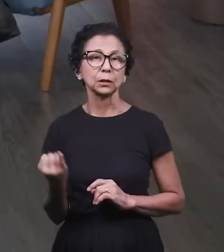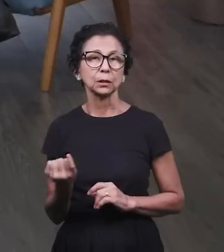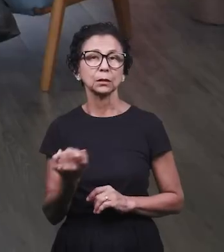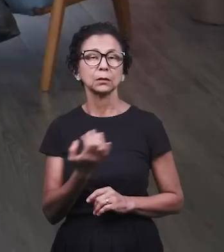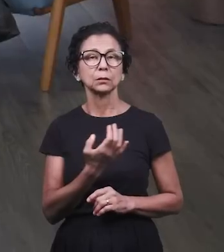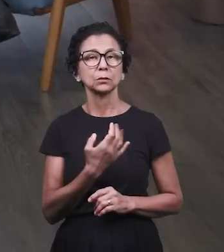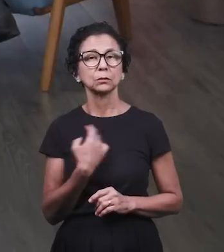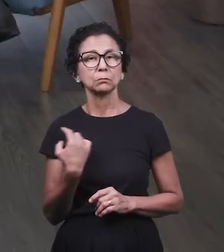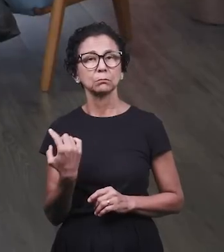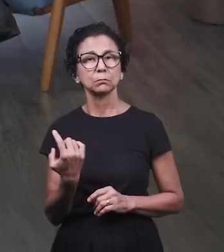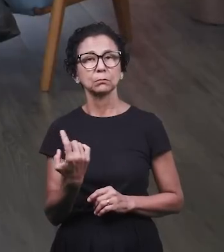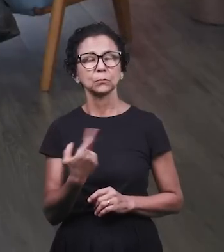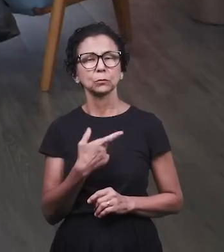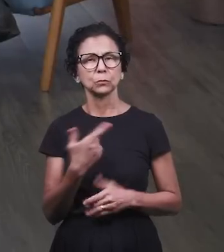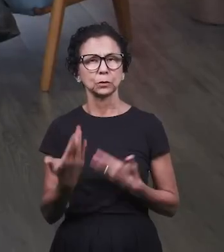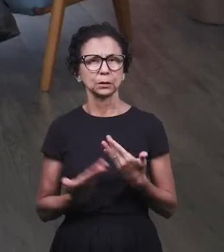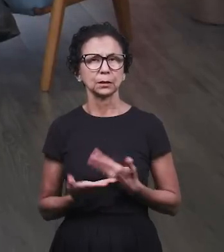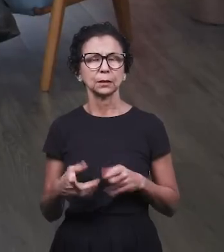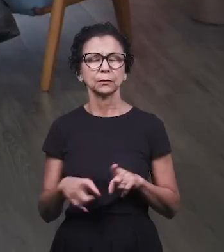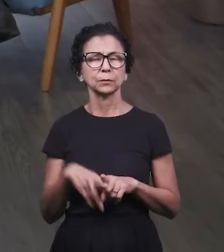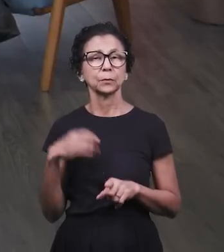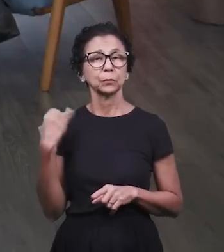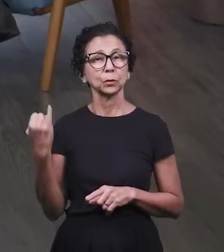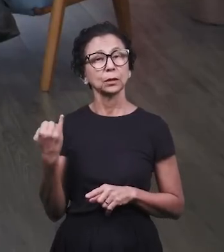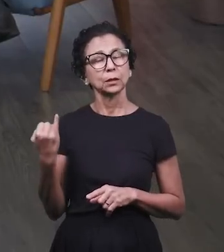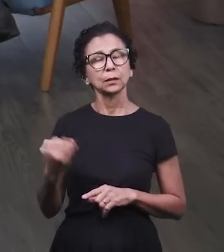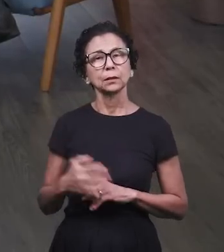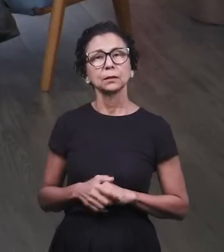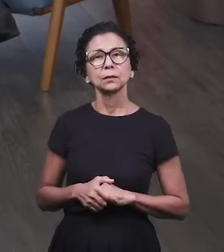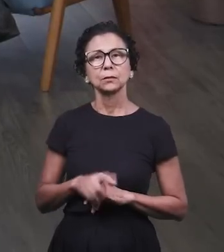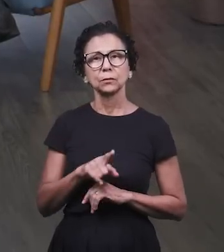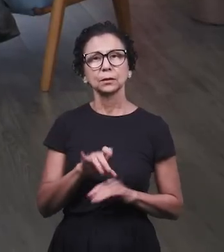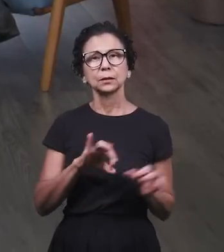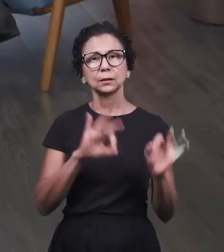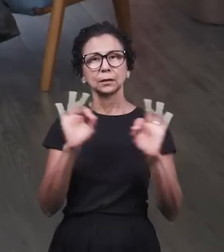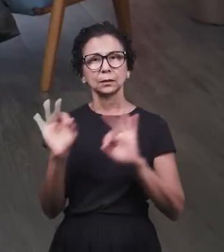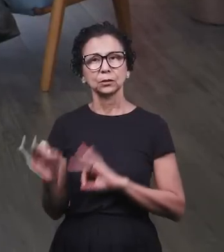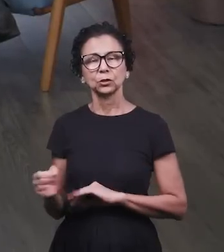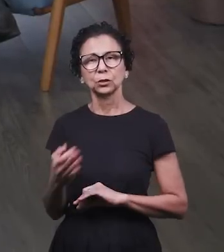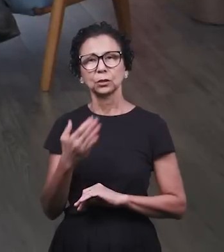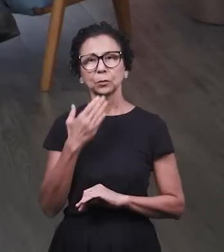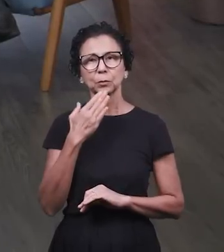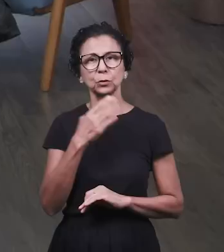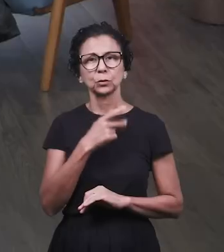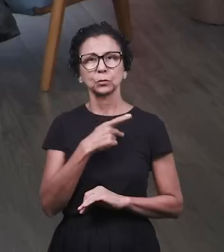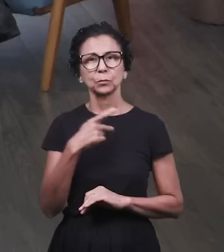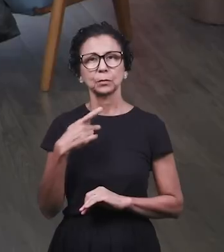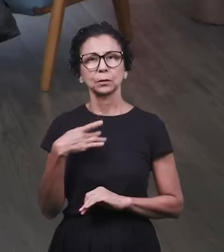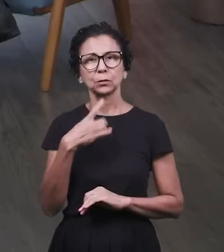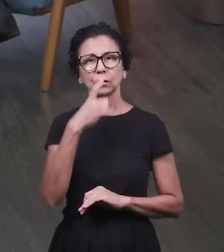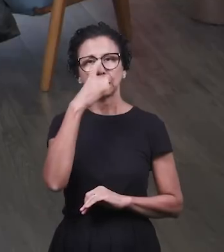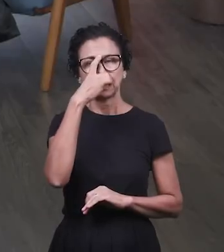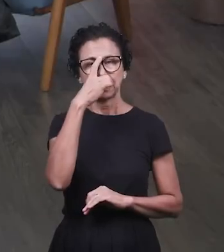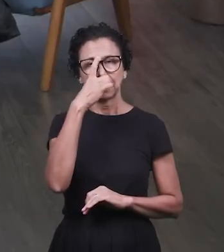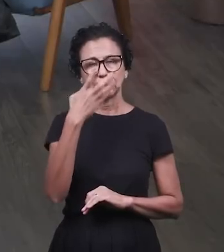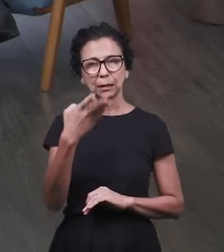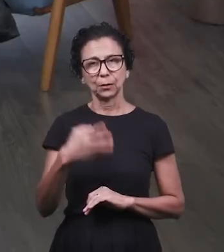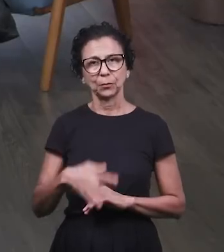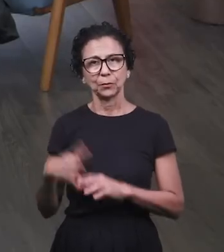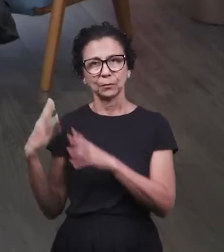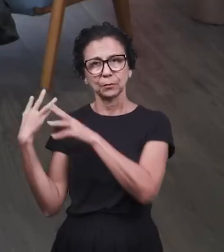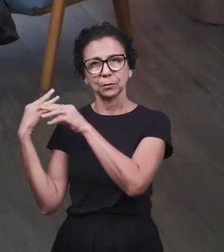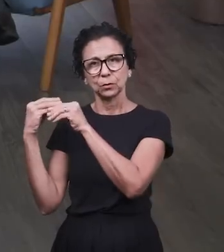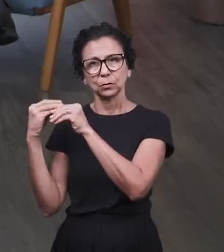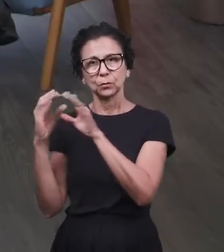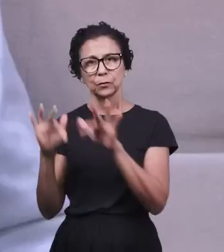aqui abordando, mas é importante trazer isso à vida do nosso irmão que está assistindo. Eu vou pedir ao pastor Daniel para mais uma vez trazer essa aplicação